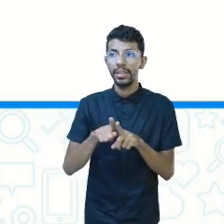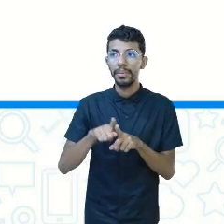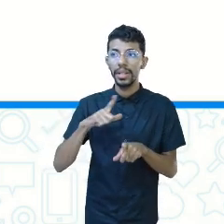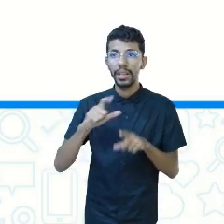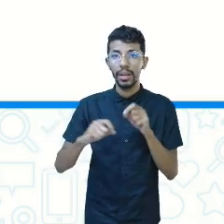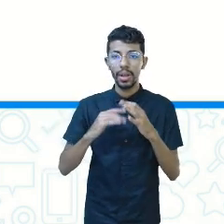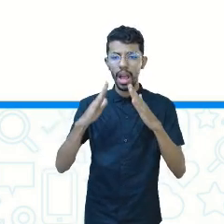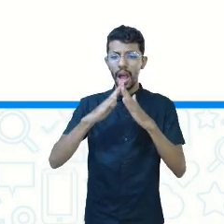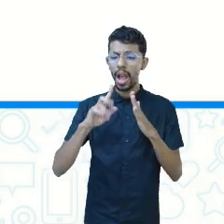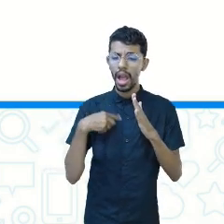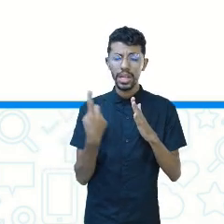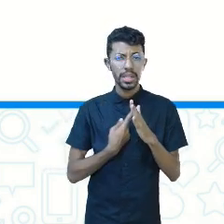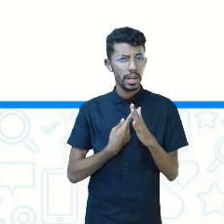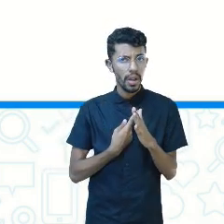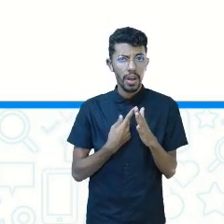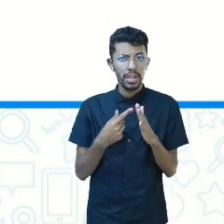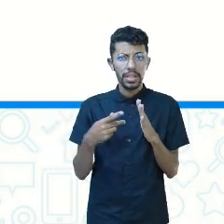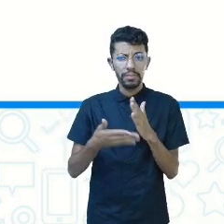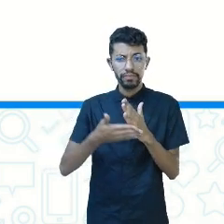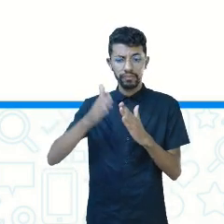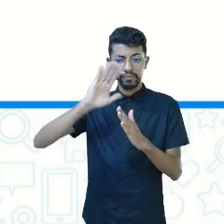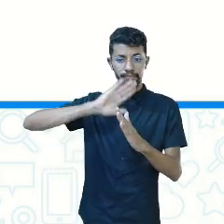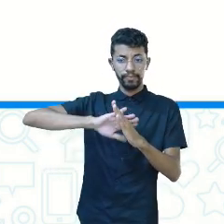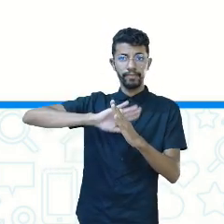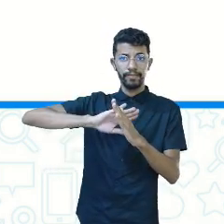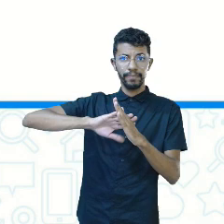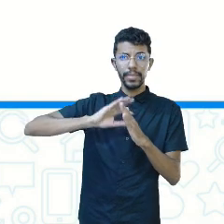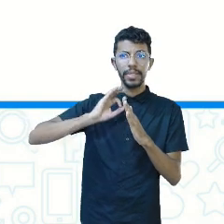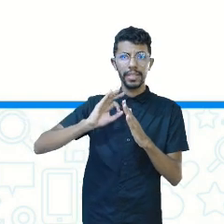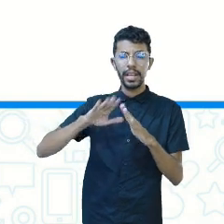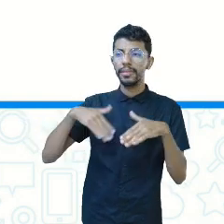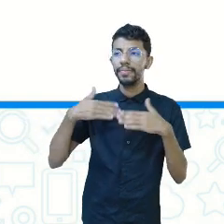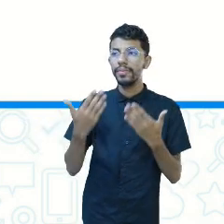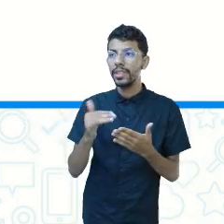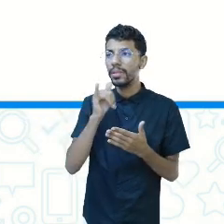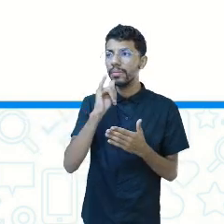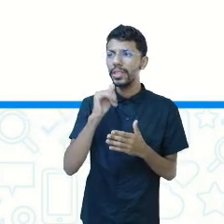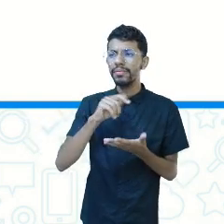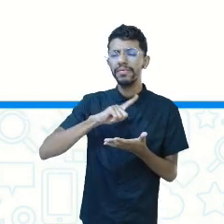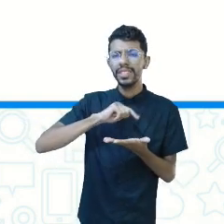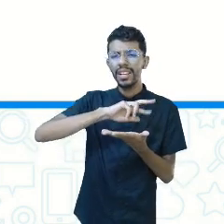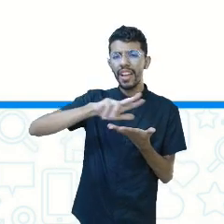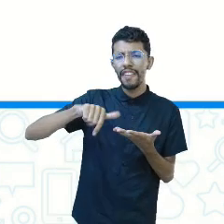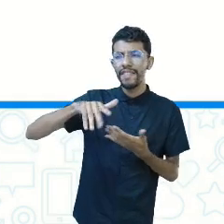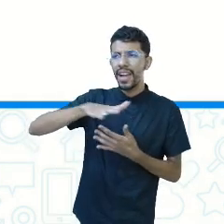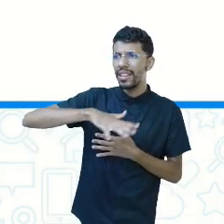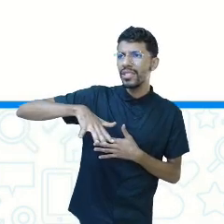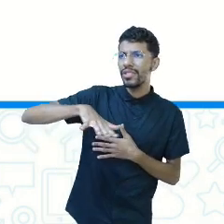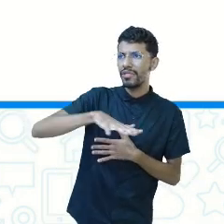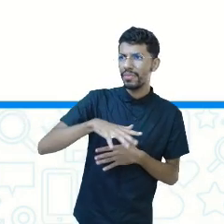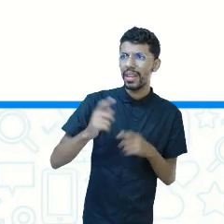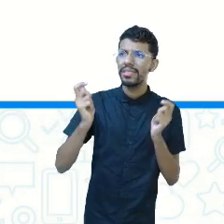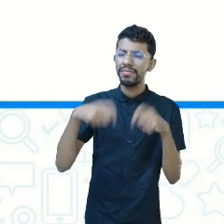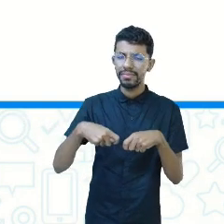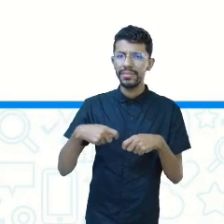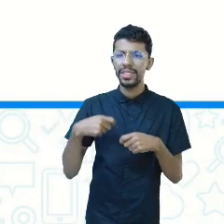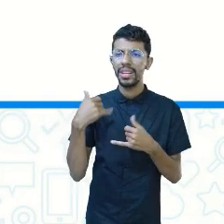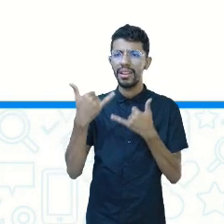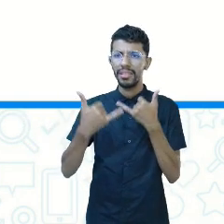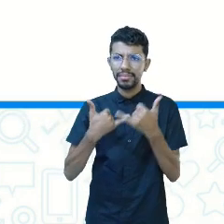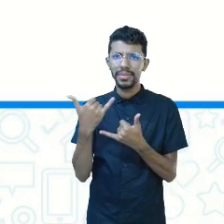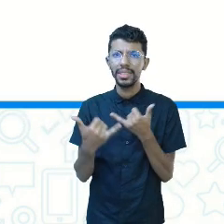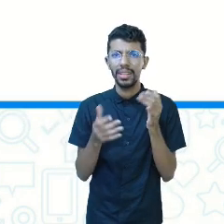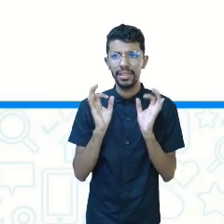casa da gente, o quintal, quem mora numa casa. Então, temos vários tipos de espaços onde a gente pode fazer